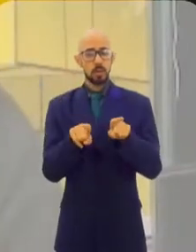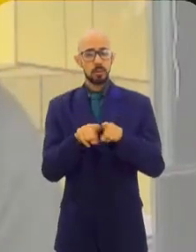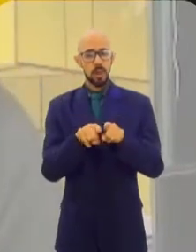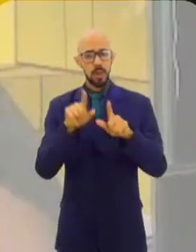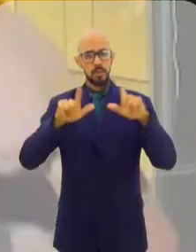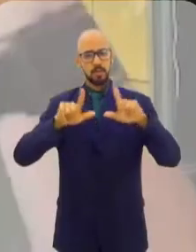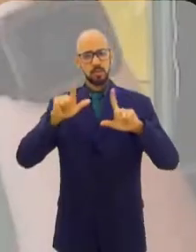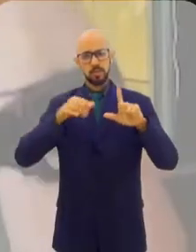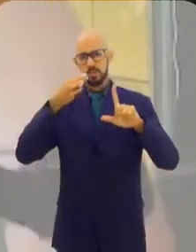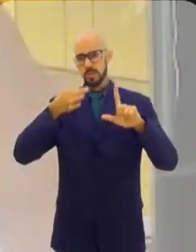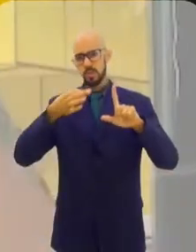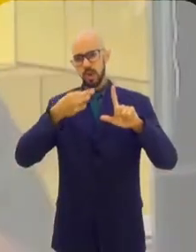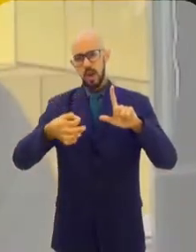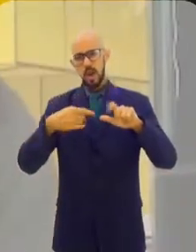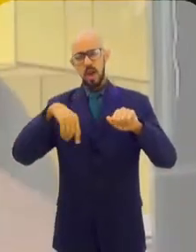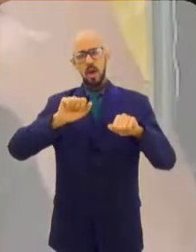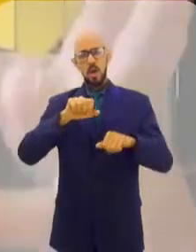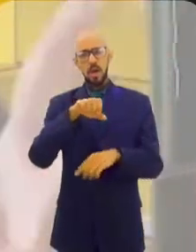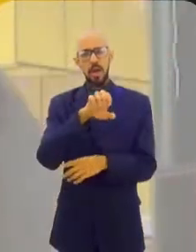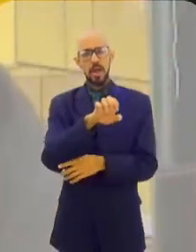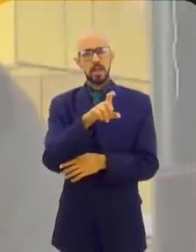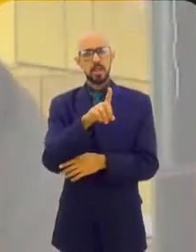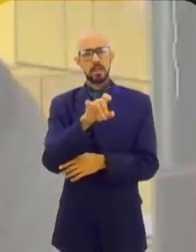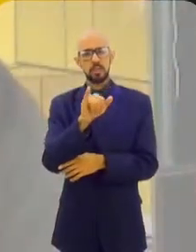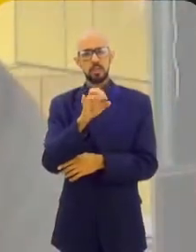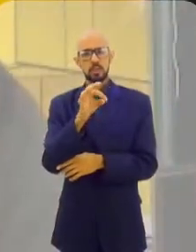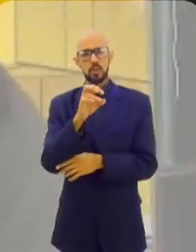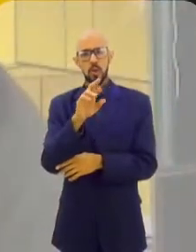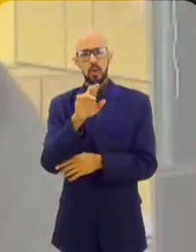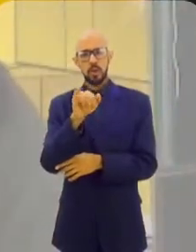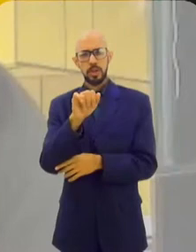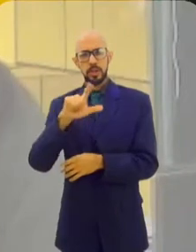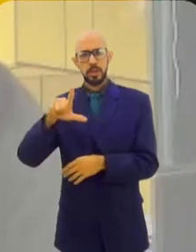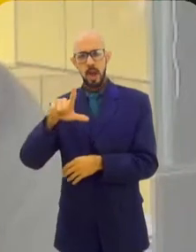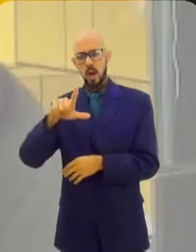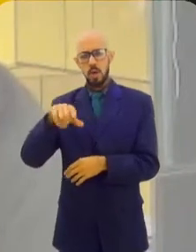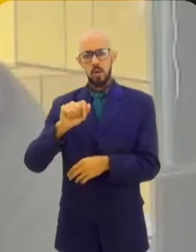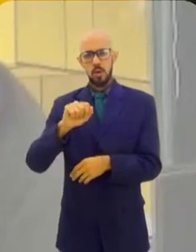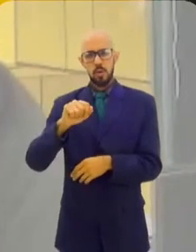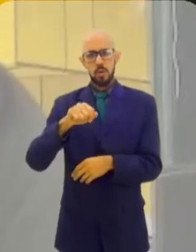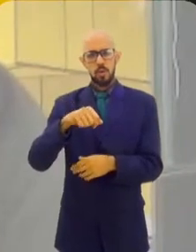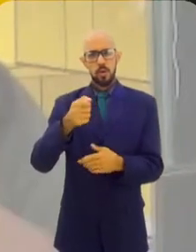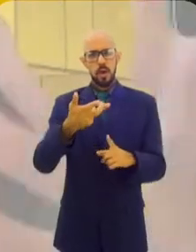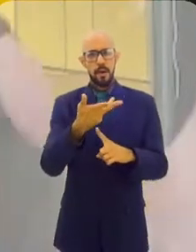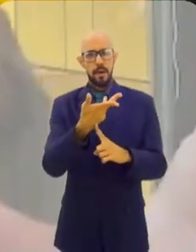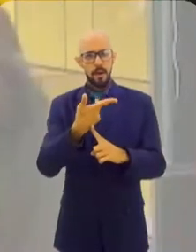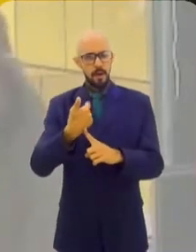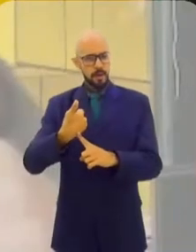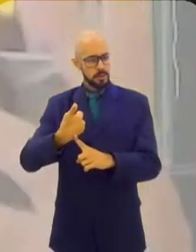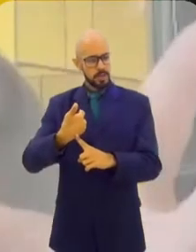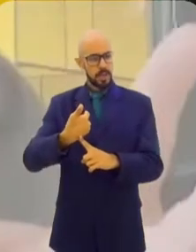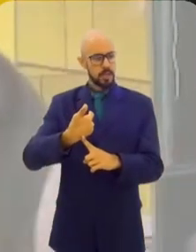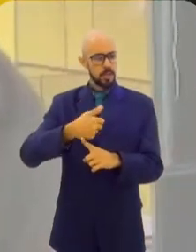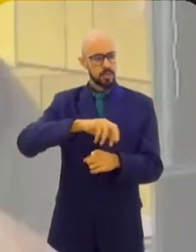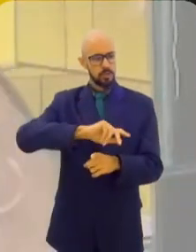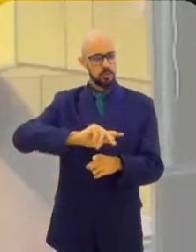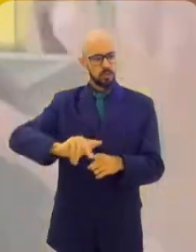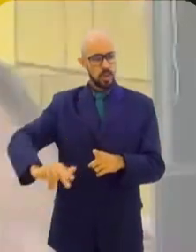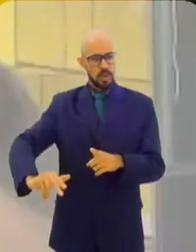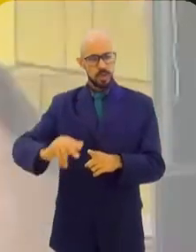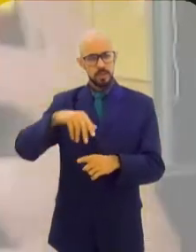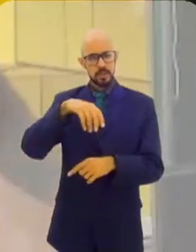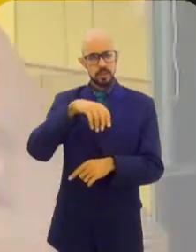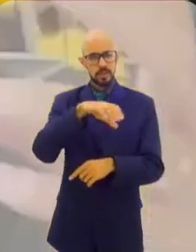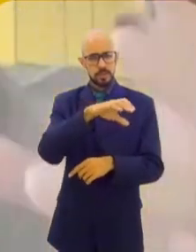colocou audivisual editorial mercado editorial que são tão a cênicas as